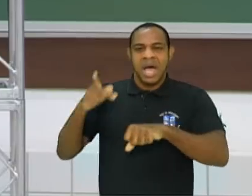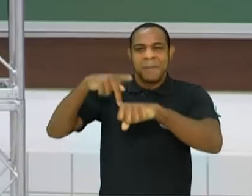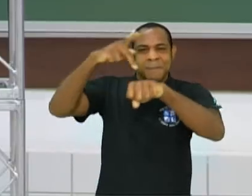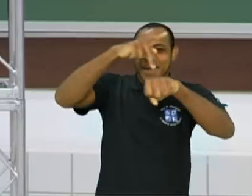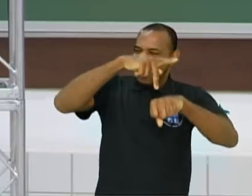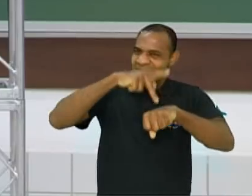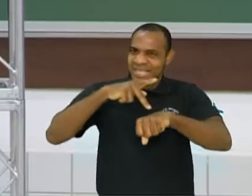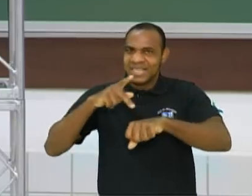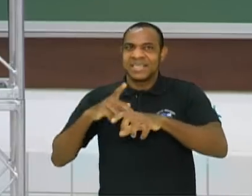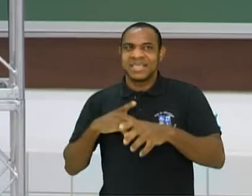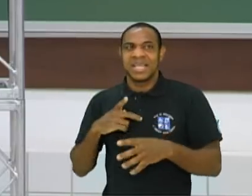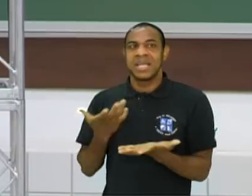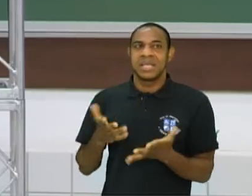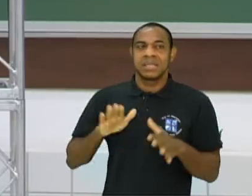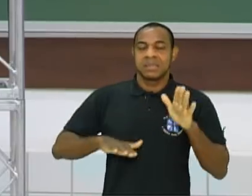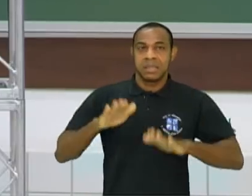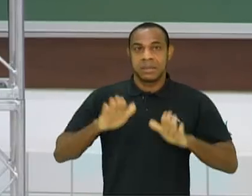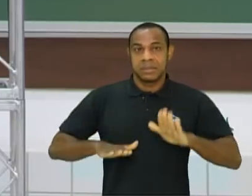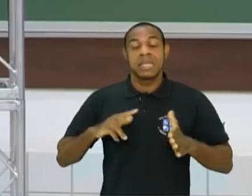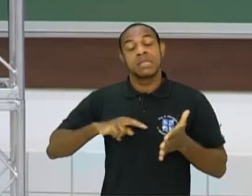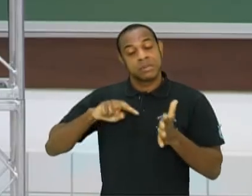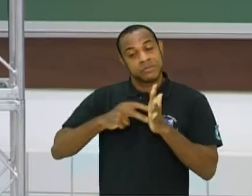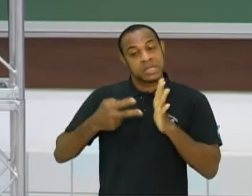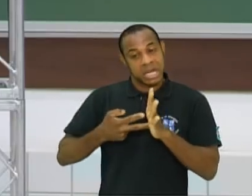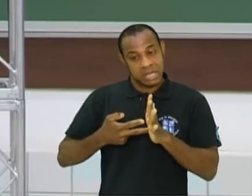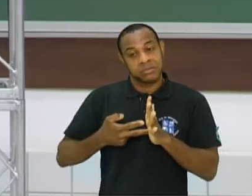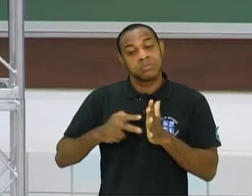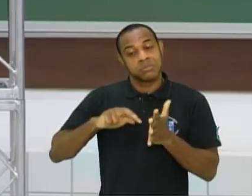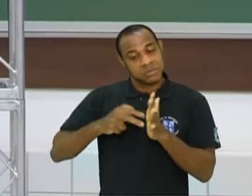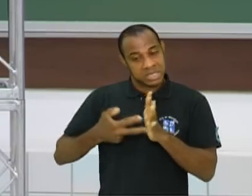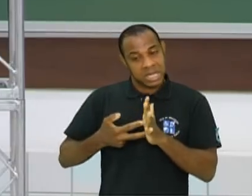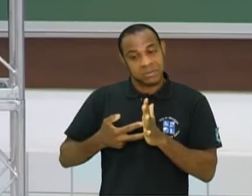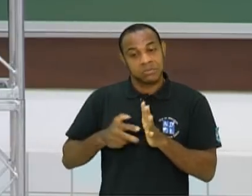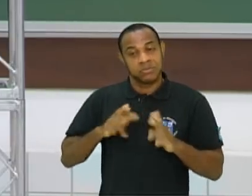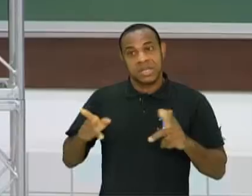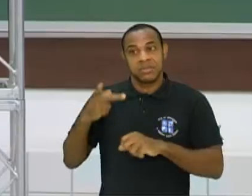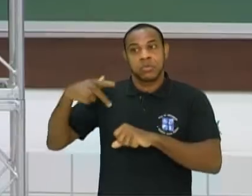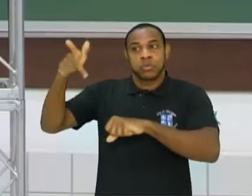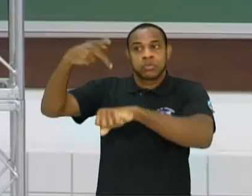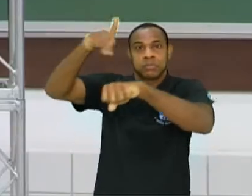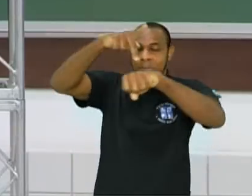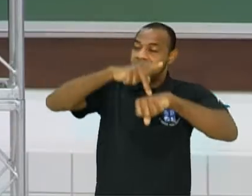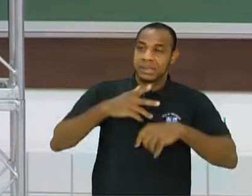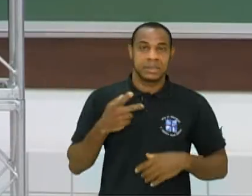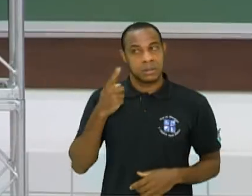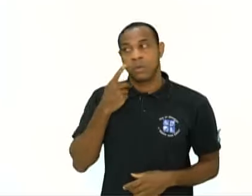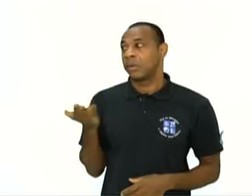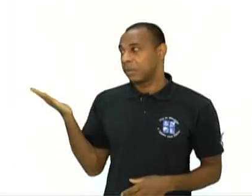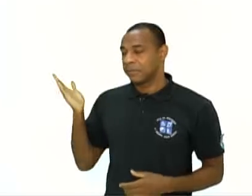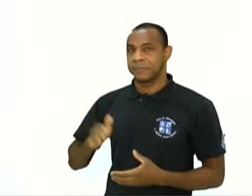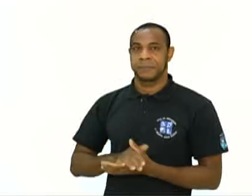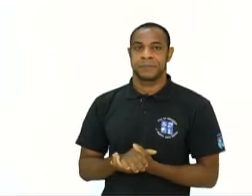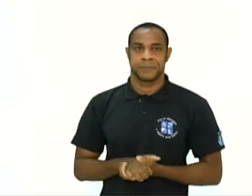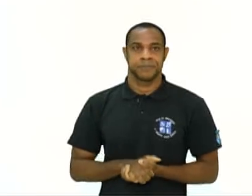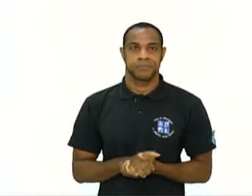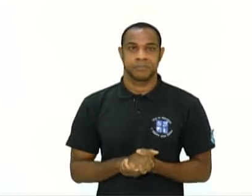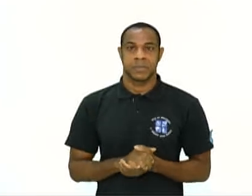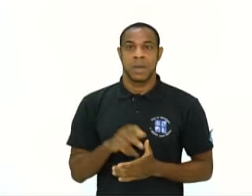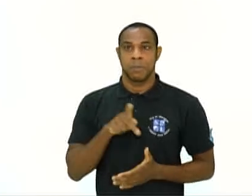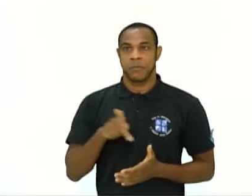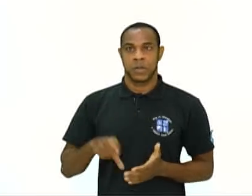pessoas, esses sinais têm significado diferente do que o nosso aqui no Brasil. Vamos lá para o texto. In some